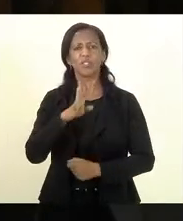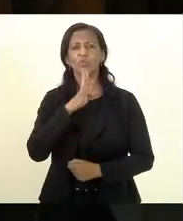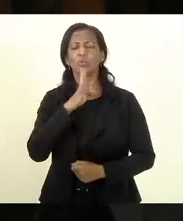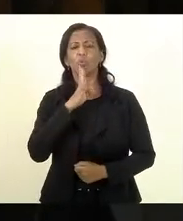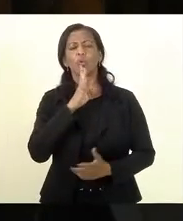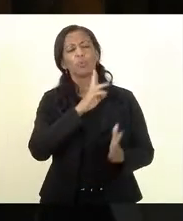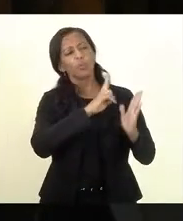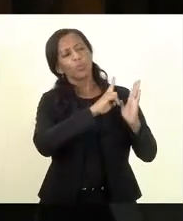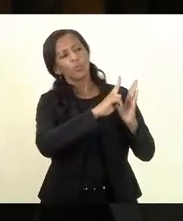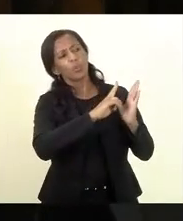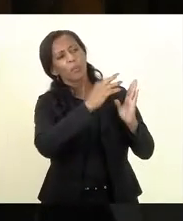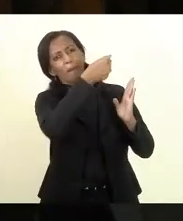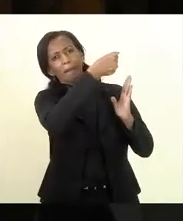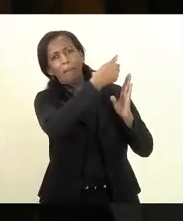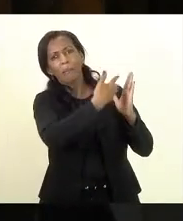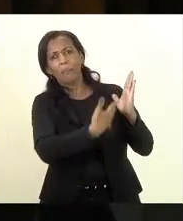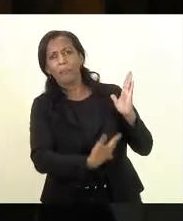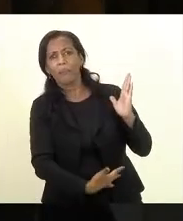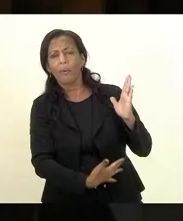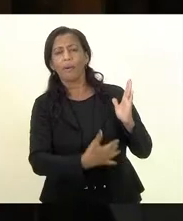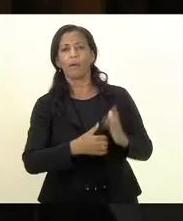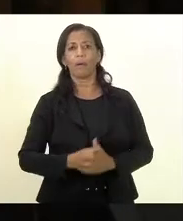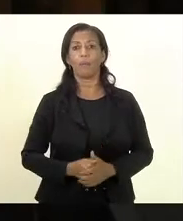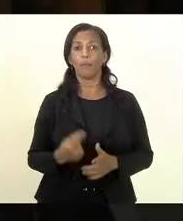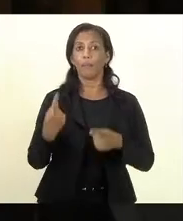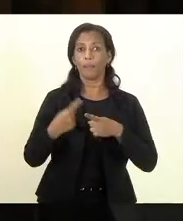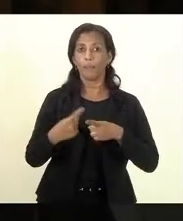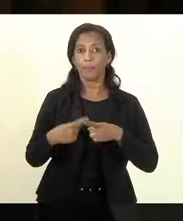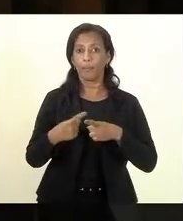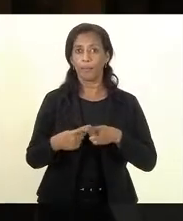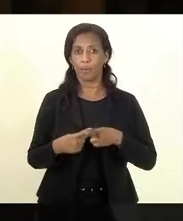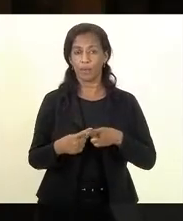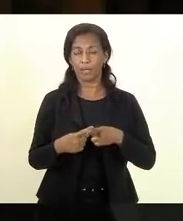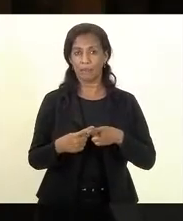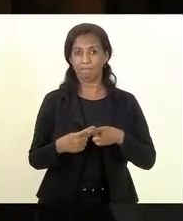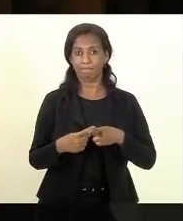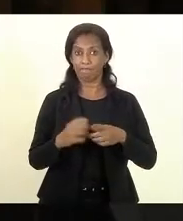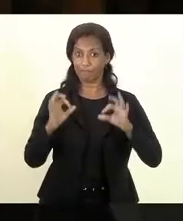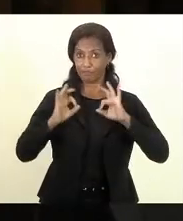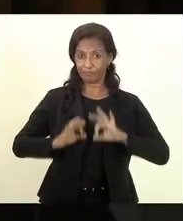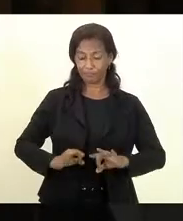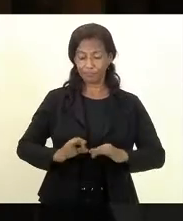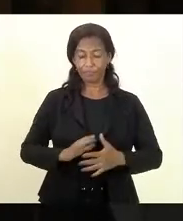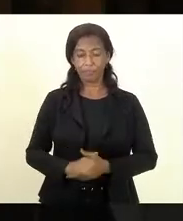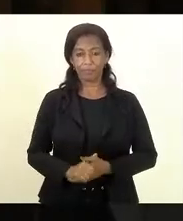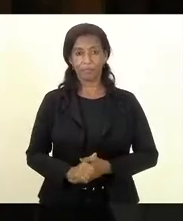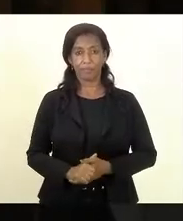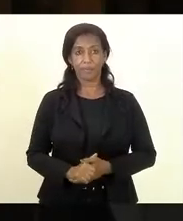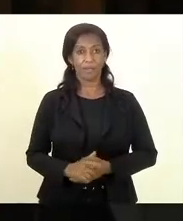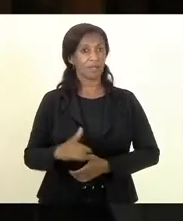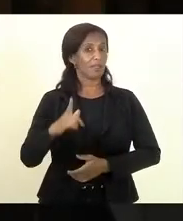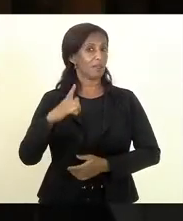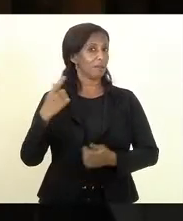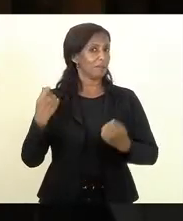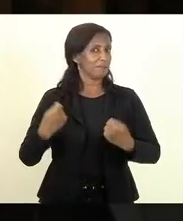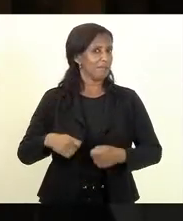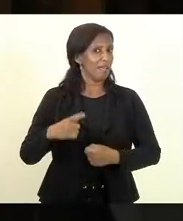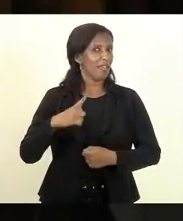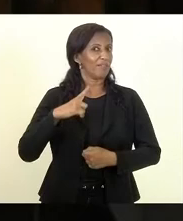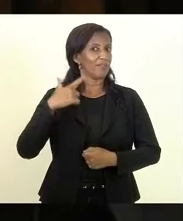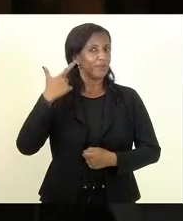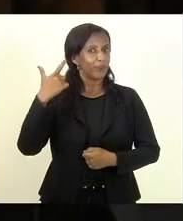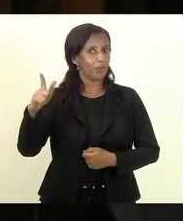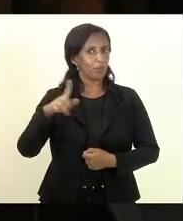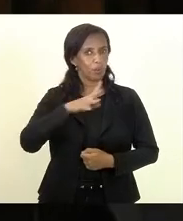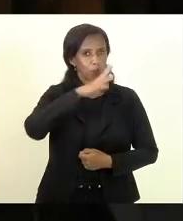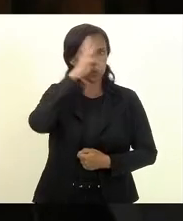lista inteira. Porque, seguramente, deve ter outras